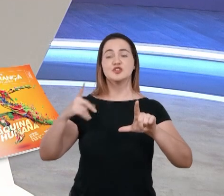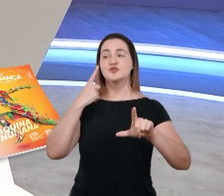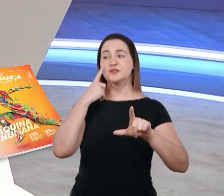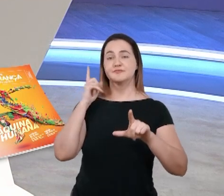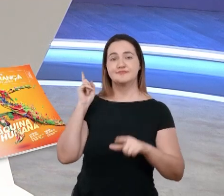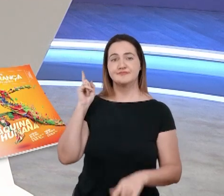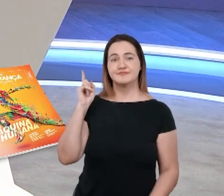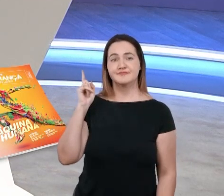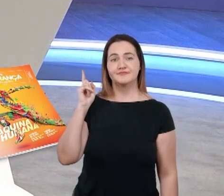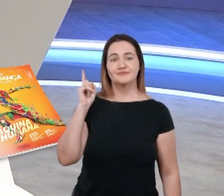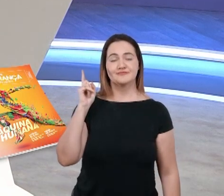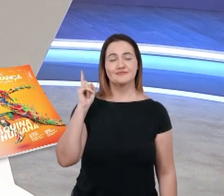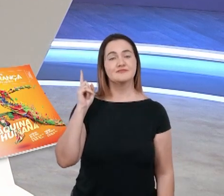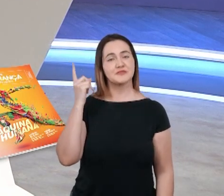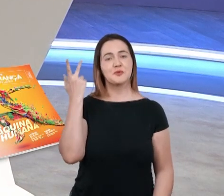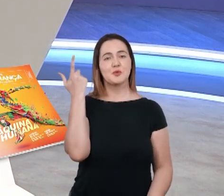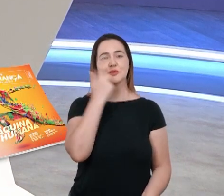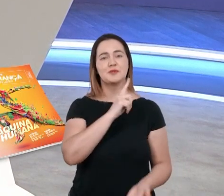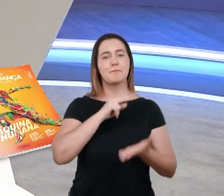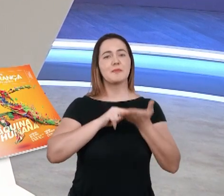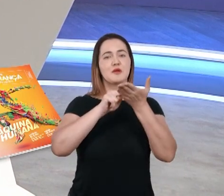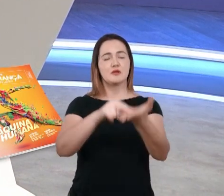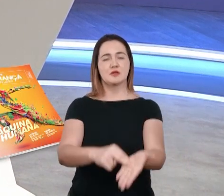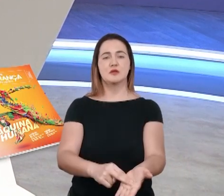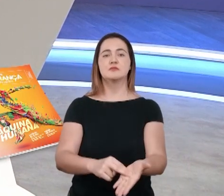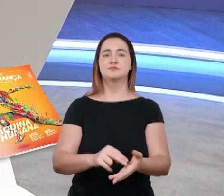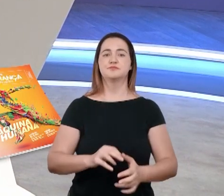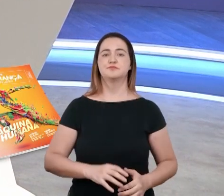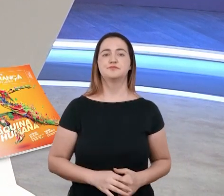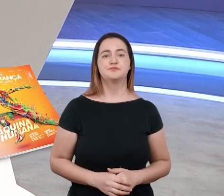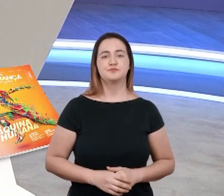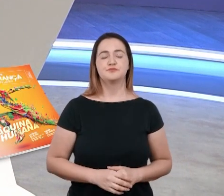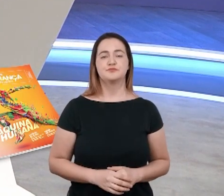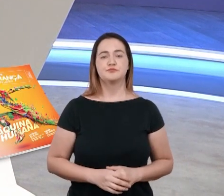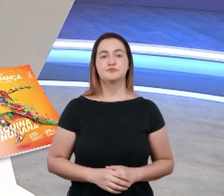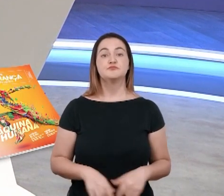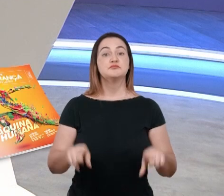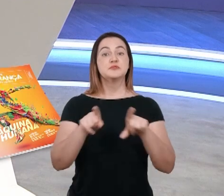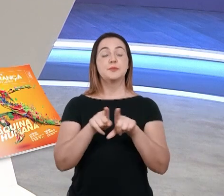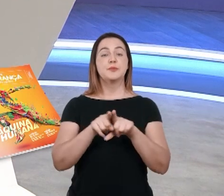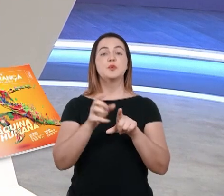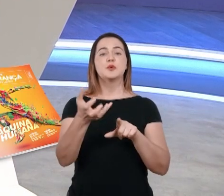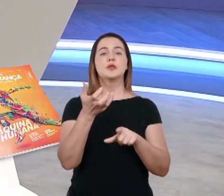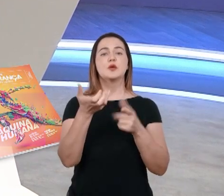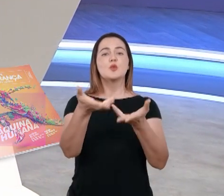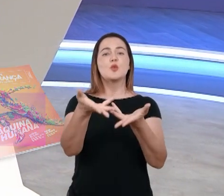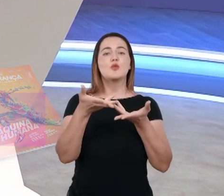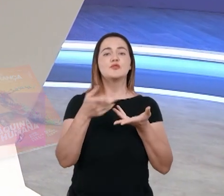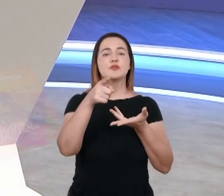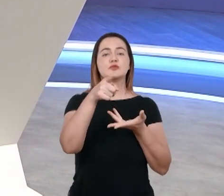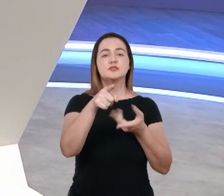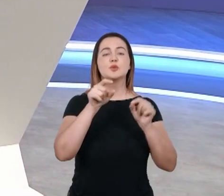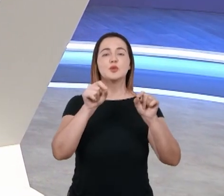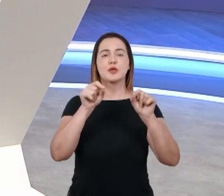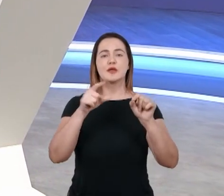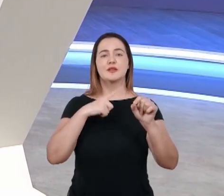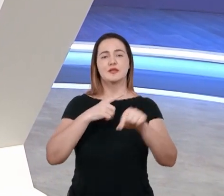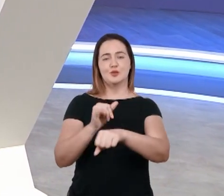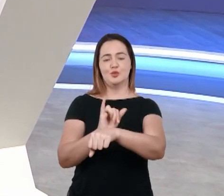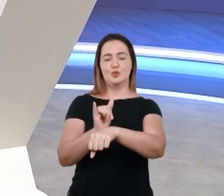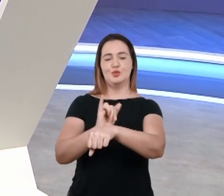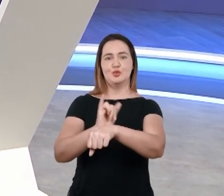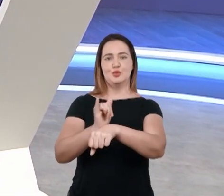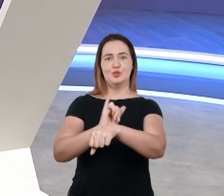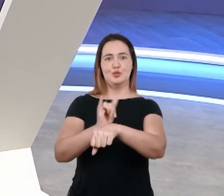vai lá, entra no site da Escola Bíblica, liga para nós e mandaremos para você este material. Eu quero também te convidar para